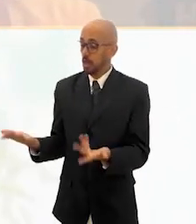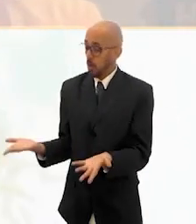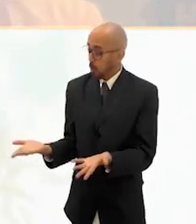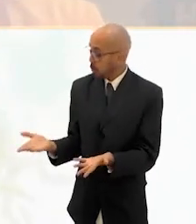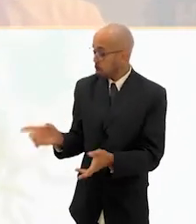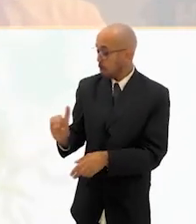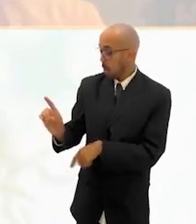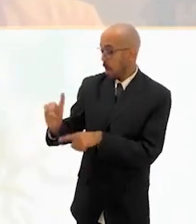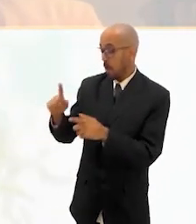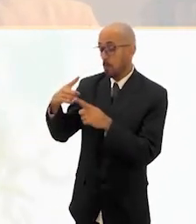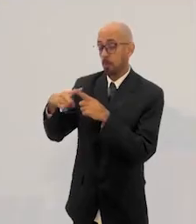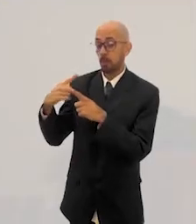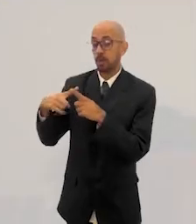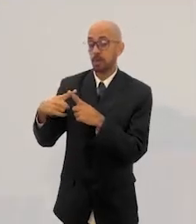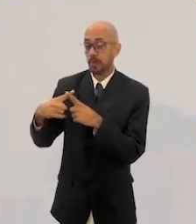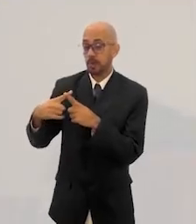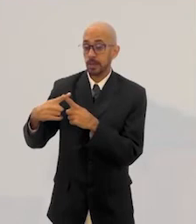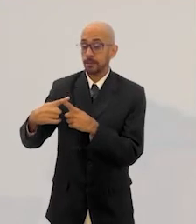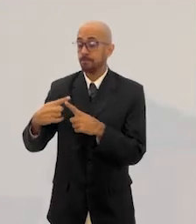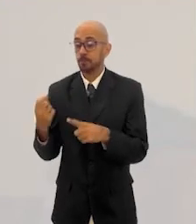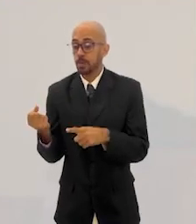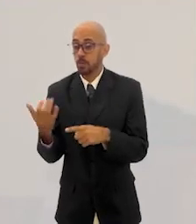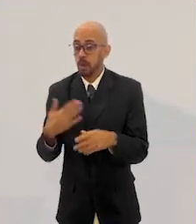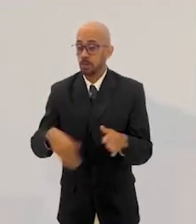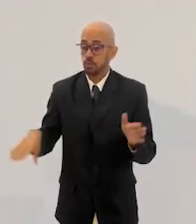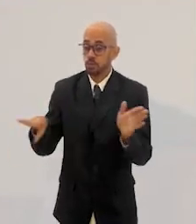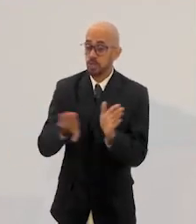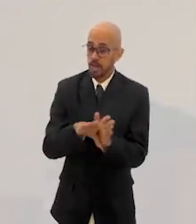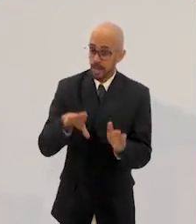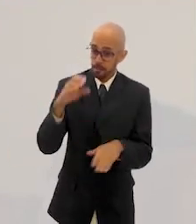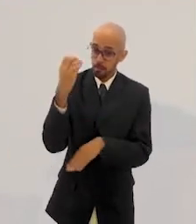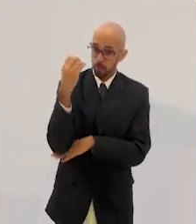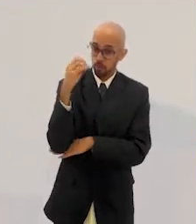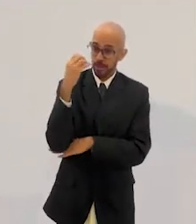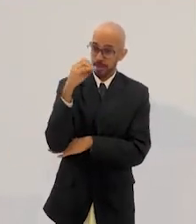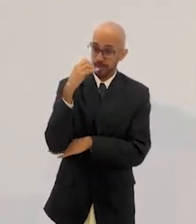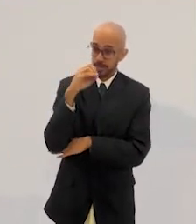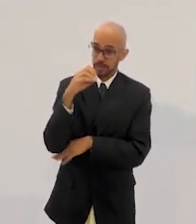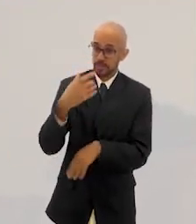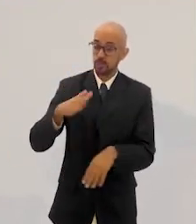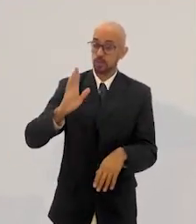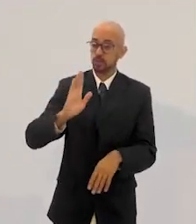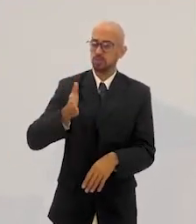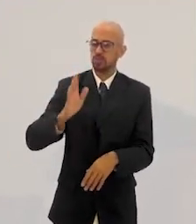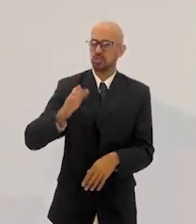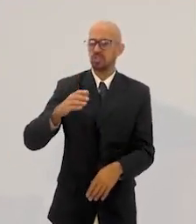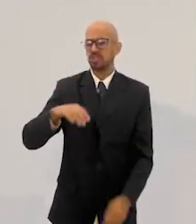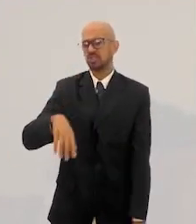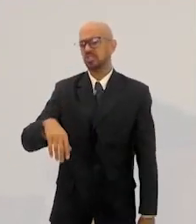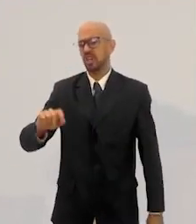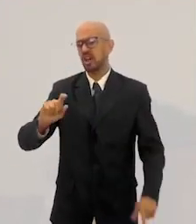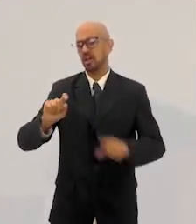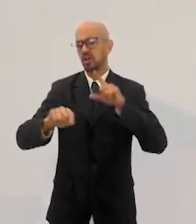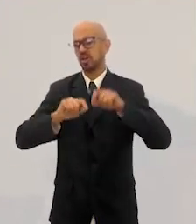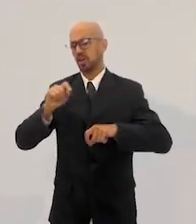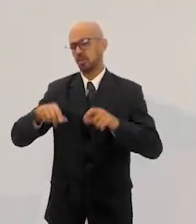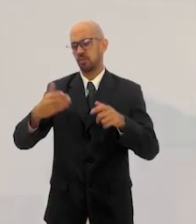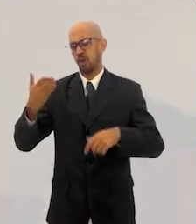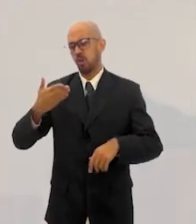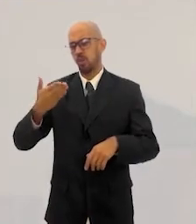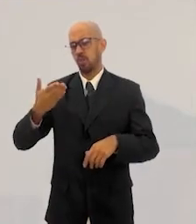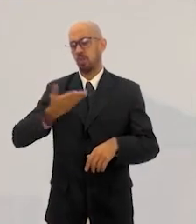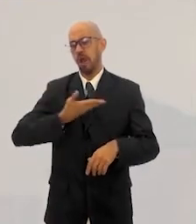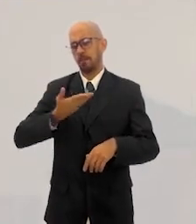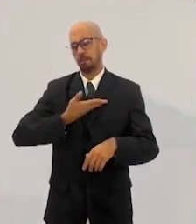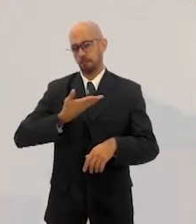não foi tanto choque, porque quando eu cheguei em Porto Alegre, eu cheguei já quem me levou foi